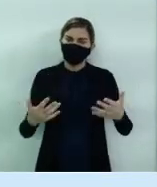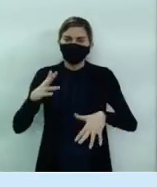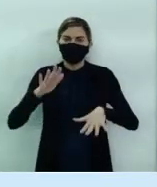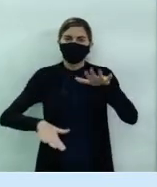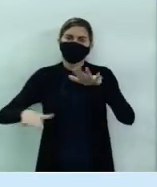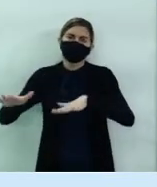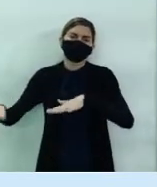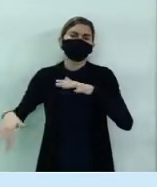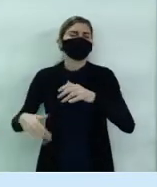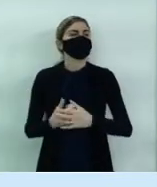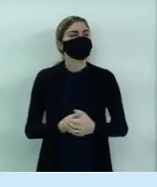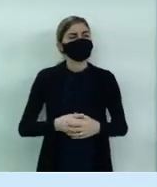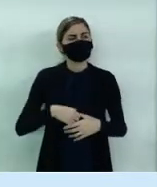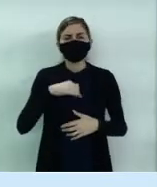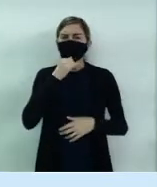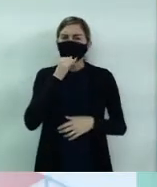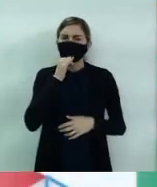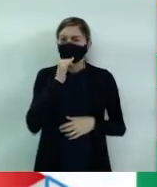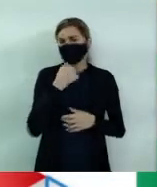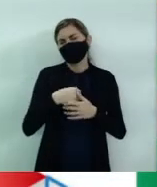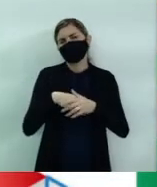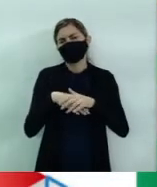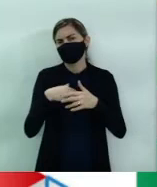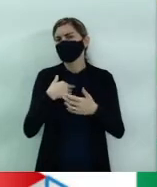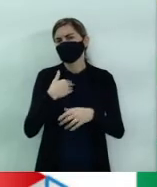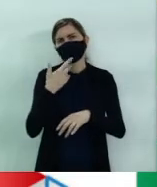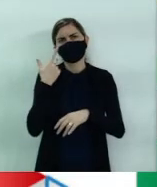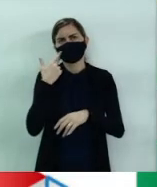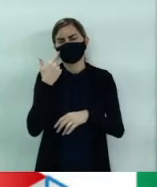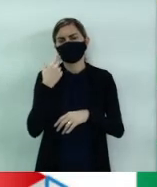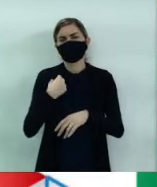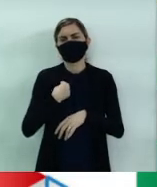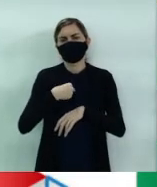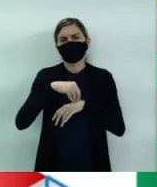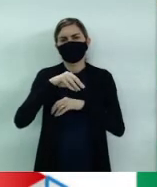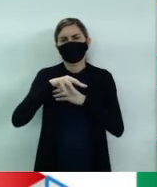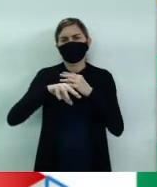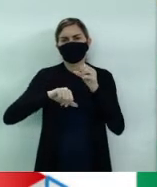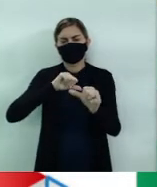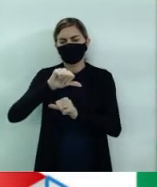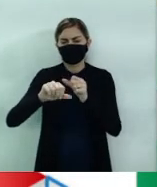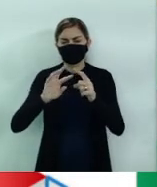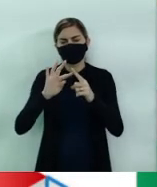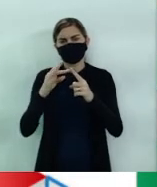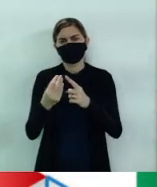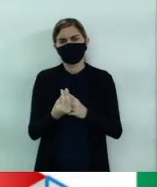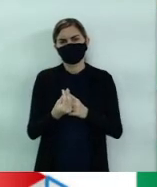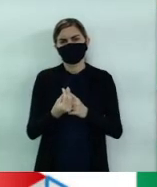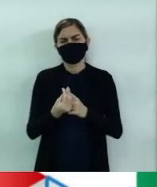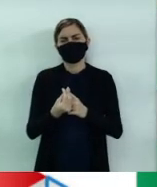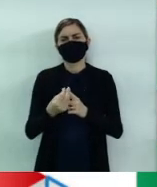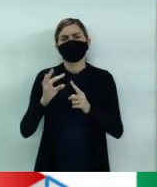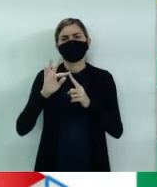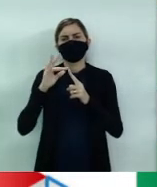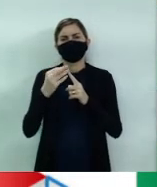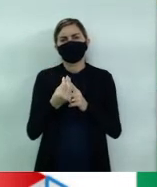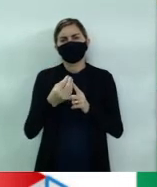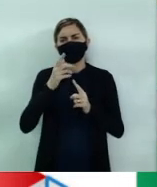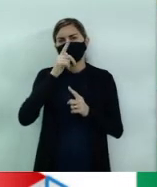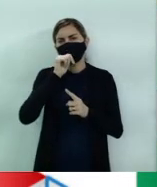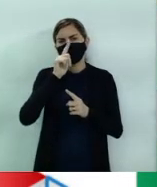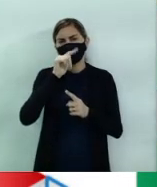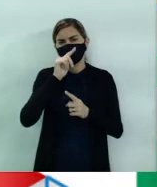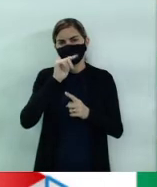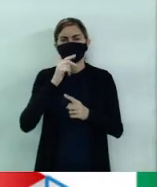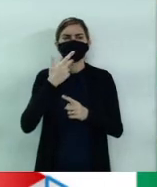E aí tem um exemplo mais comum que temos aí para transformações físicas. São estados físicos da água que eu